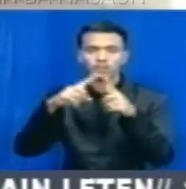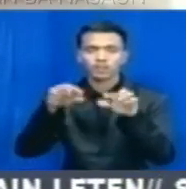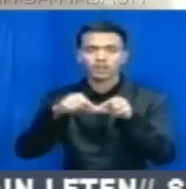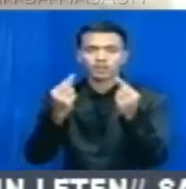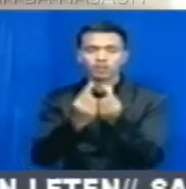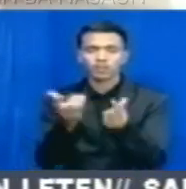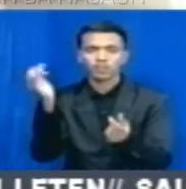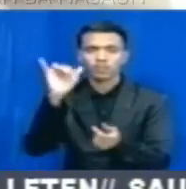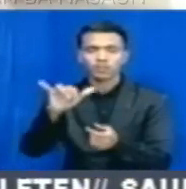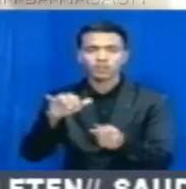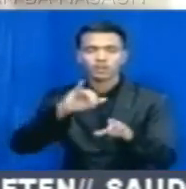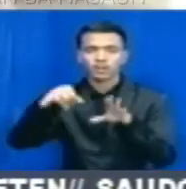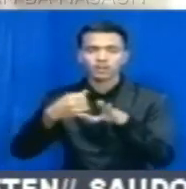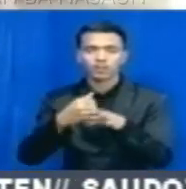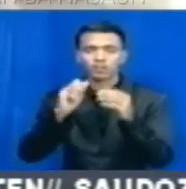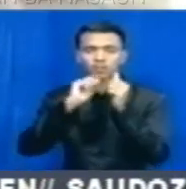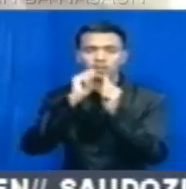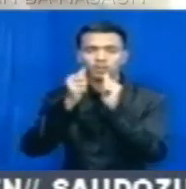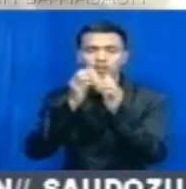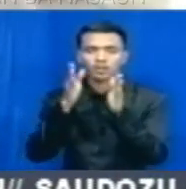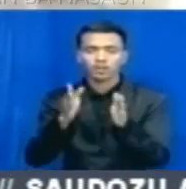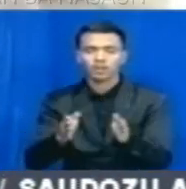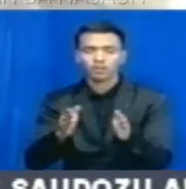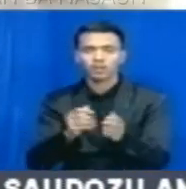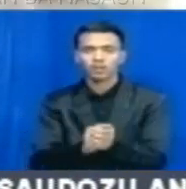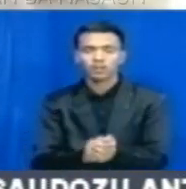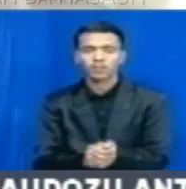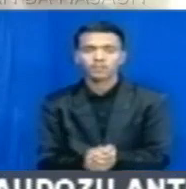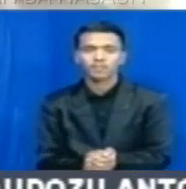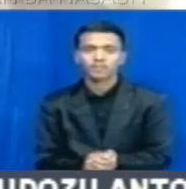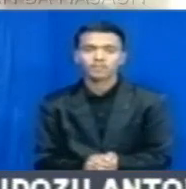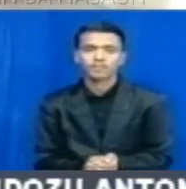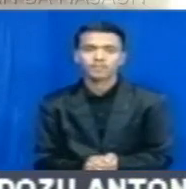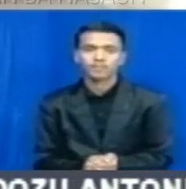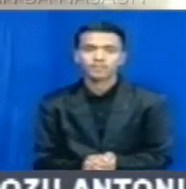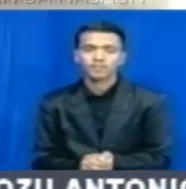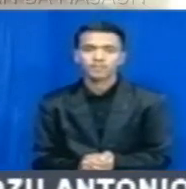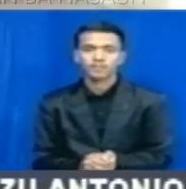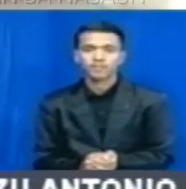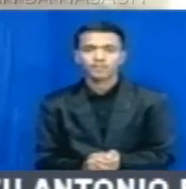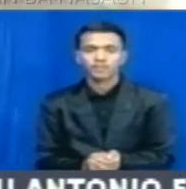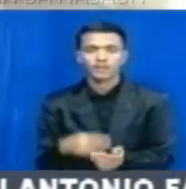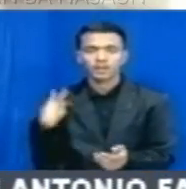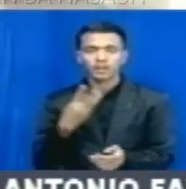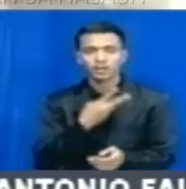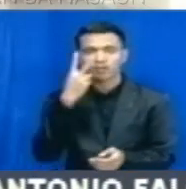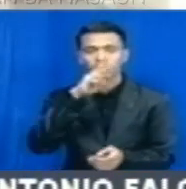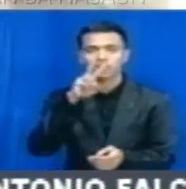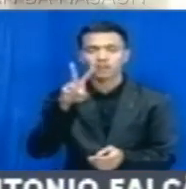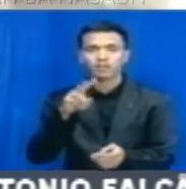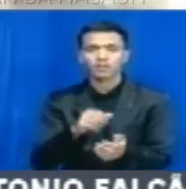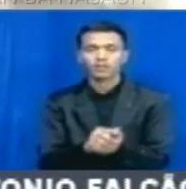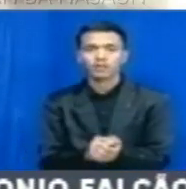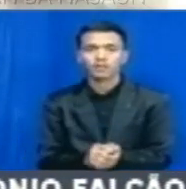tekniko sira inclui mos pescador balun ko na ba identificação de kus pasine nebe segue de ficar aqui pelo curso nele